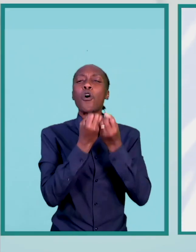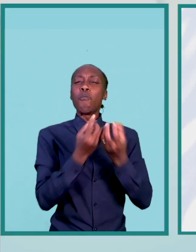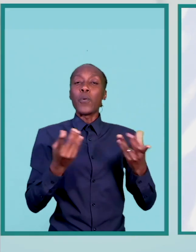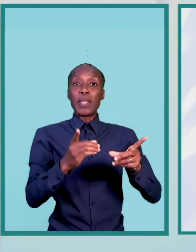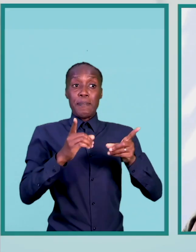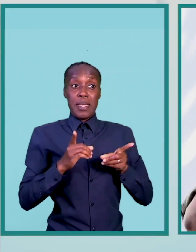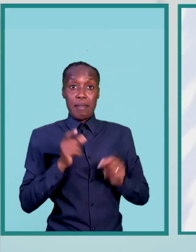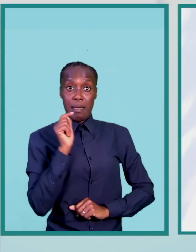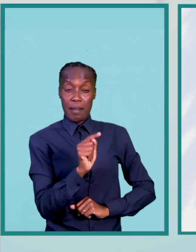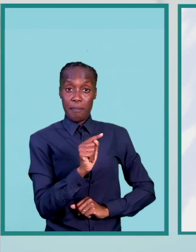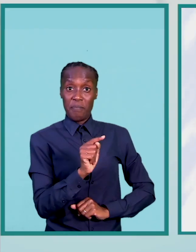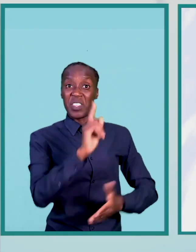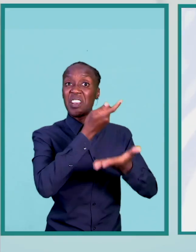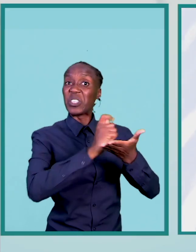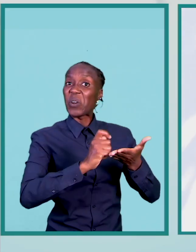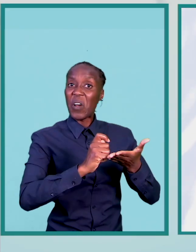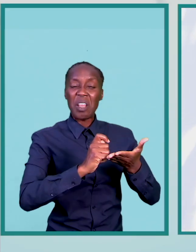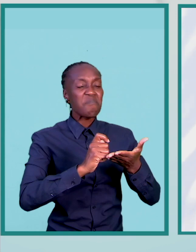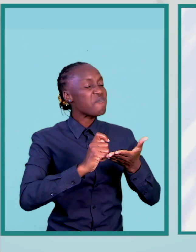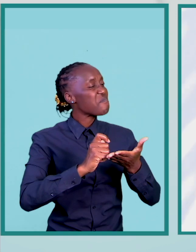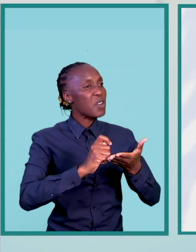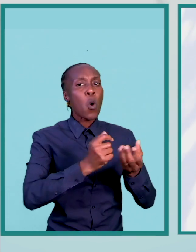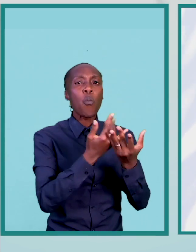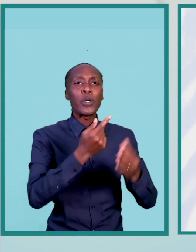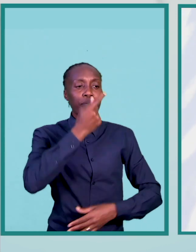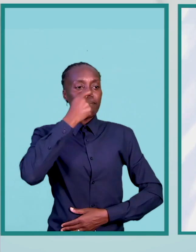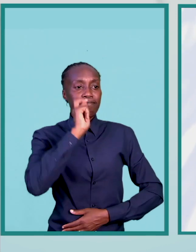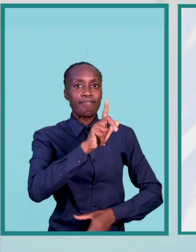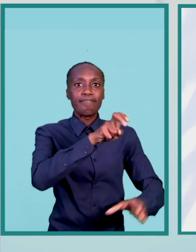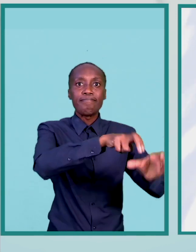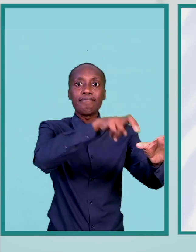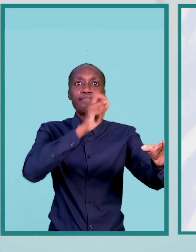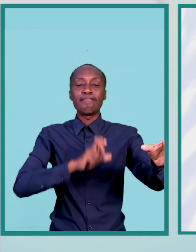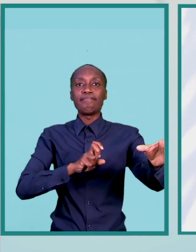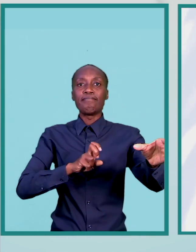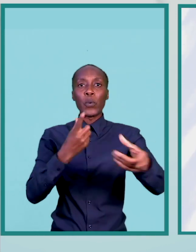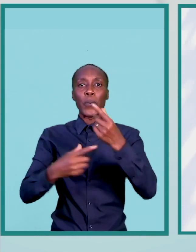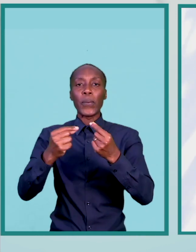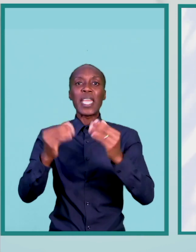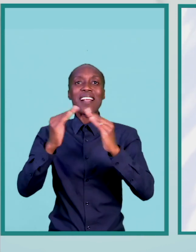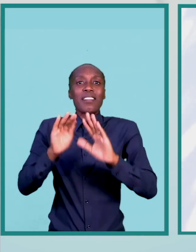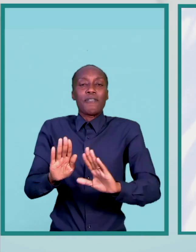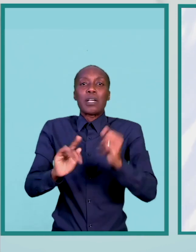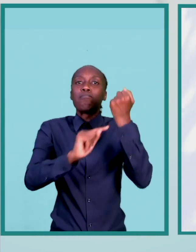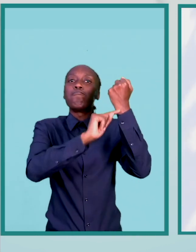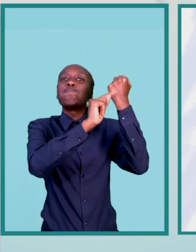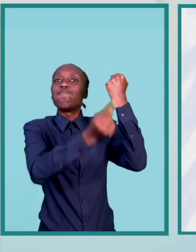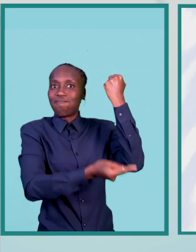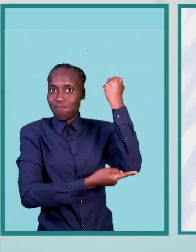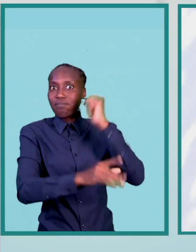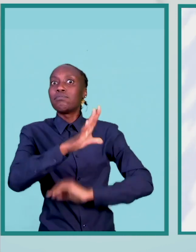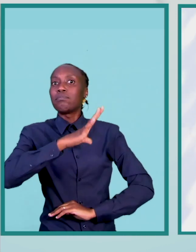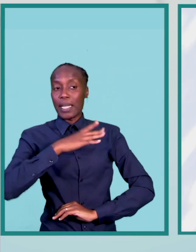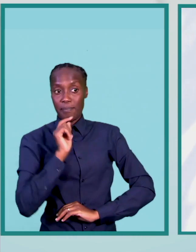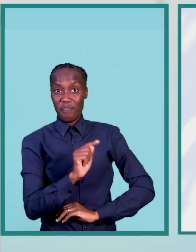elevado de raparigas fora da escola é maior. O número de gravidezes precoces é mais acentuado nas raparigas. Por isso que o Estado desenhou política